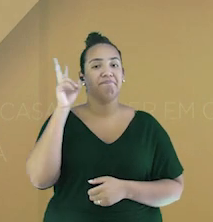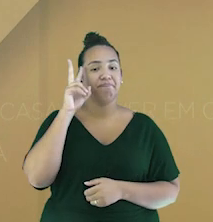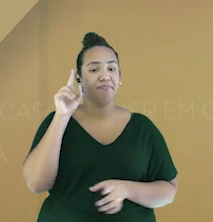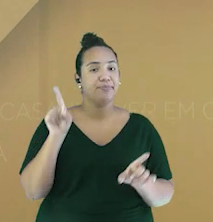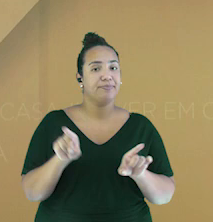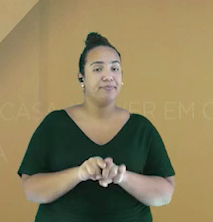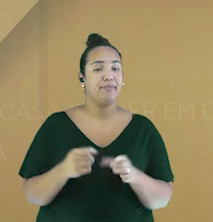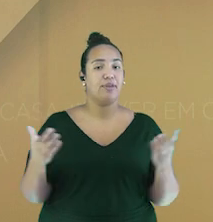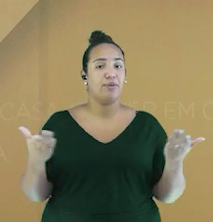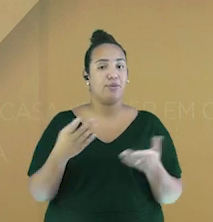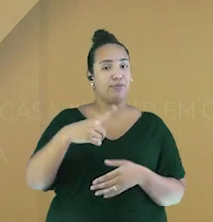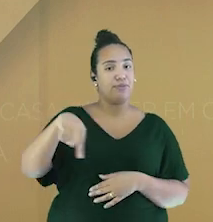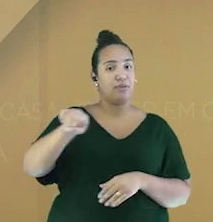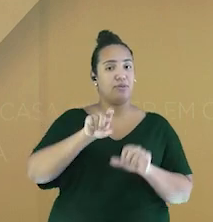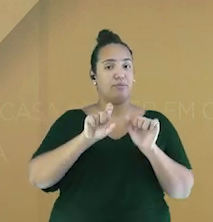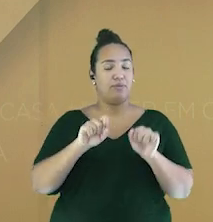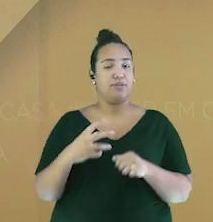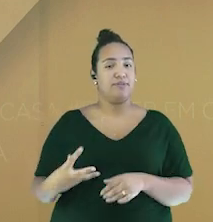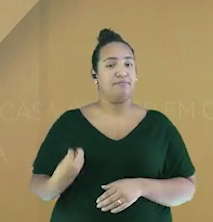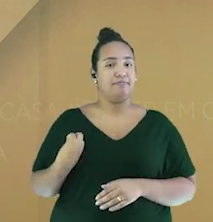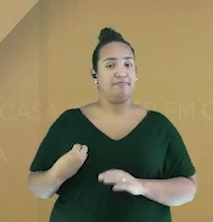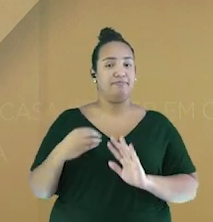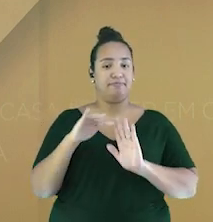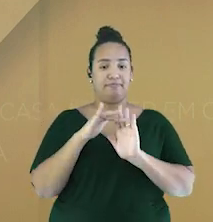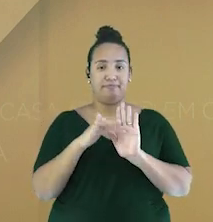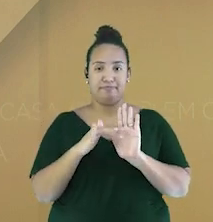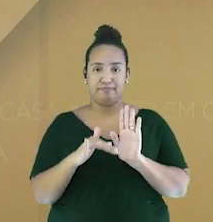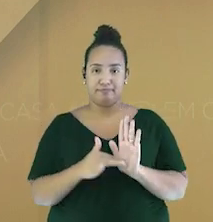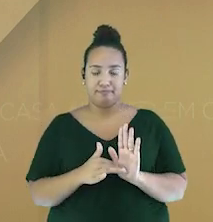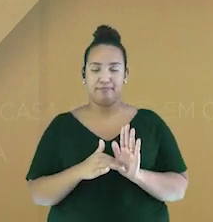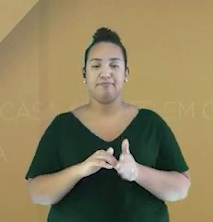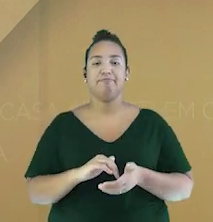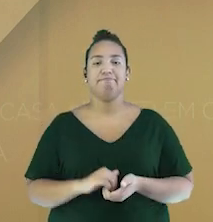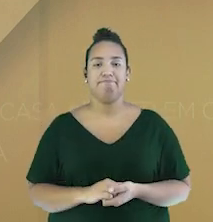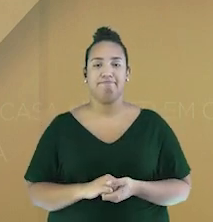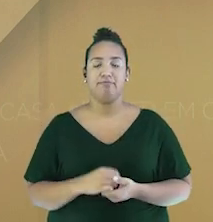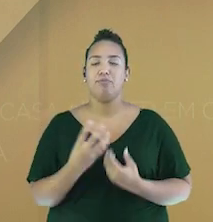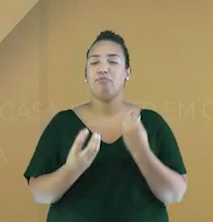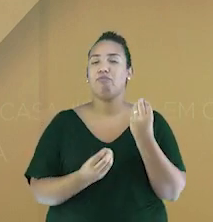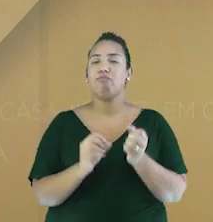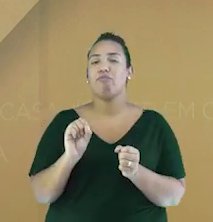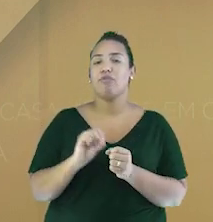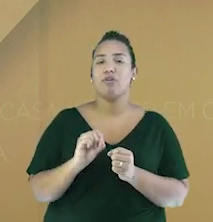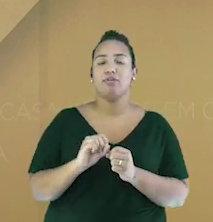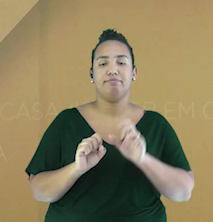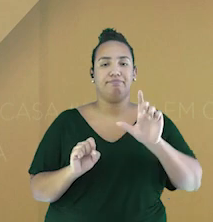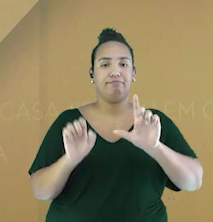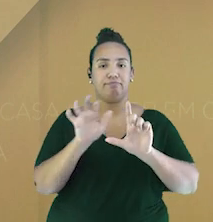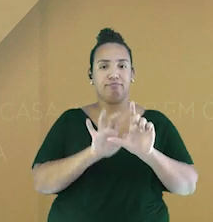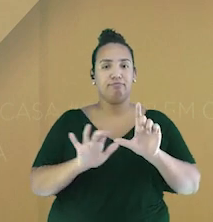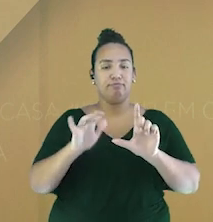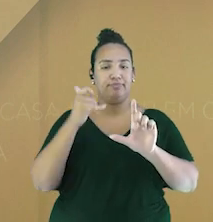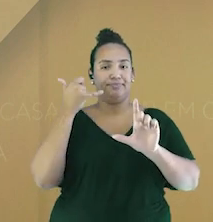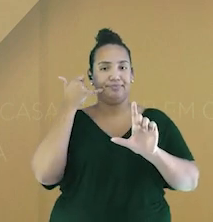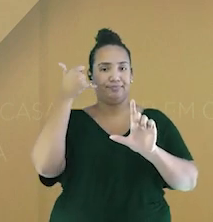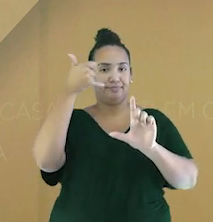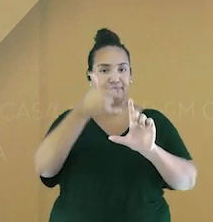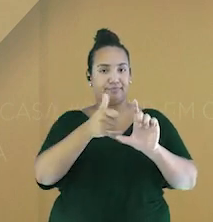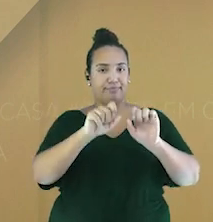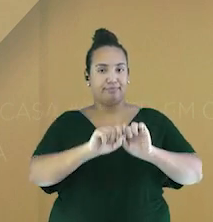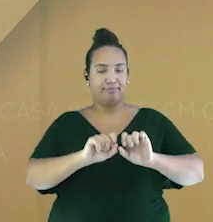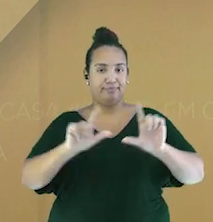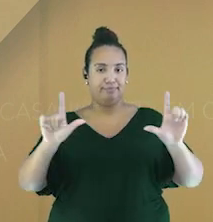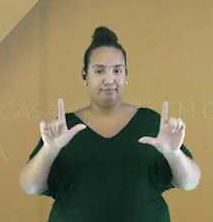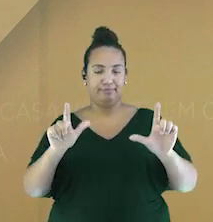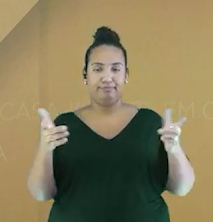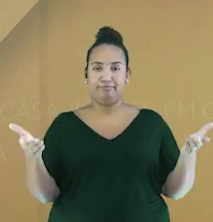pode marcar a sua presença aqui nas aulas da TV. Para isso, é só apontar a câmera do seu celular para o QR Code que